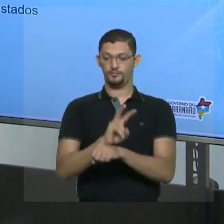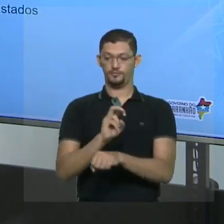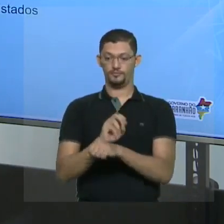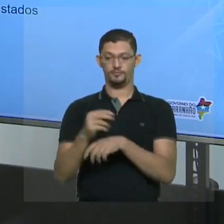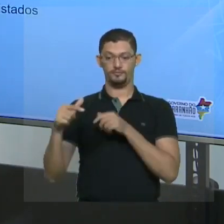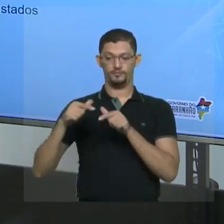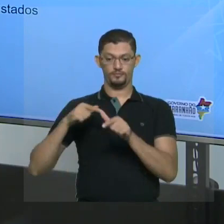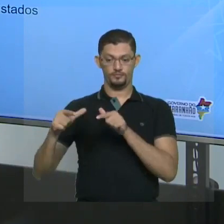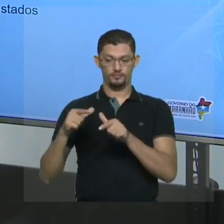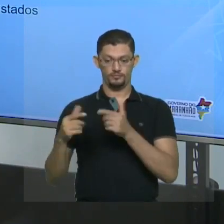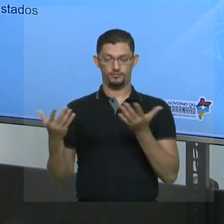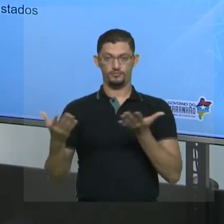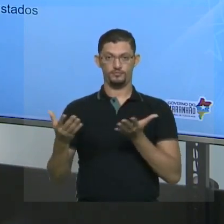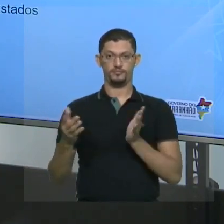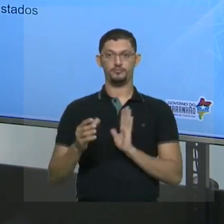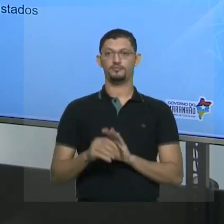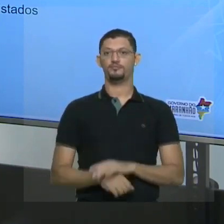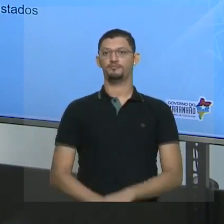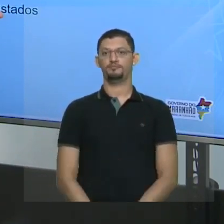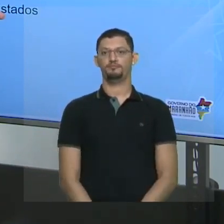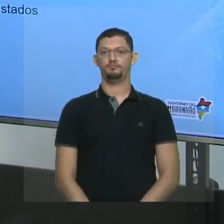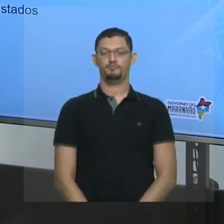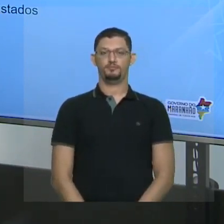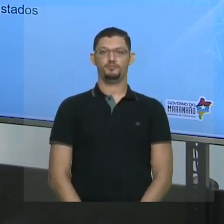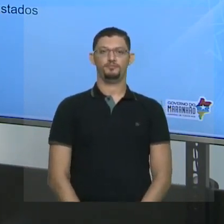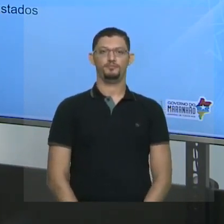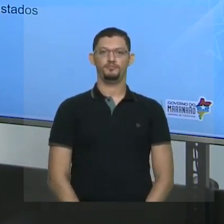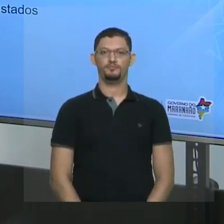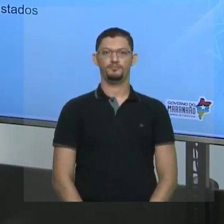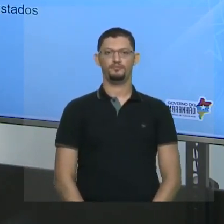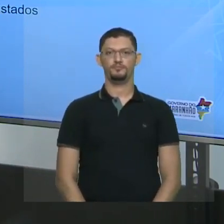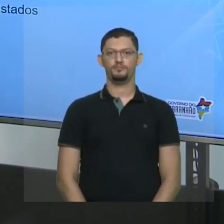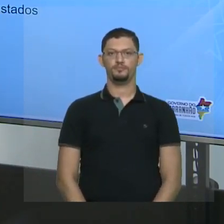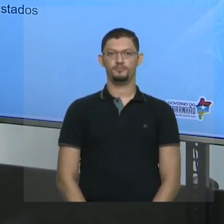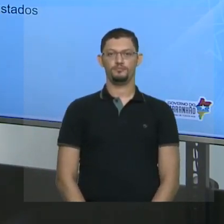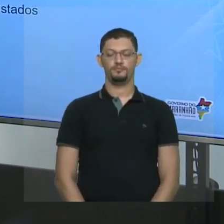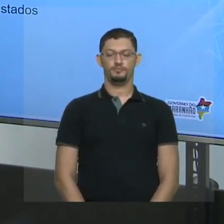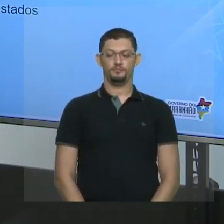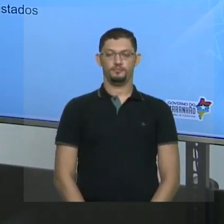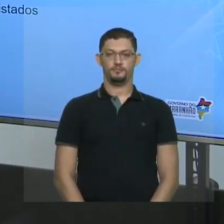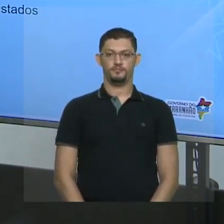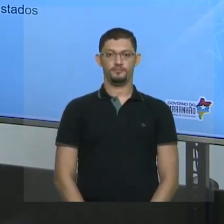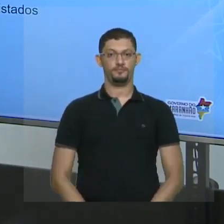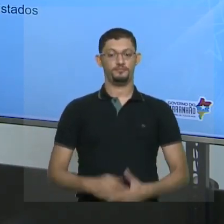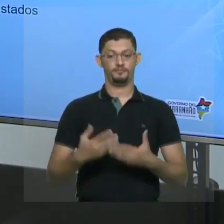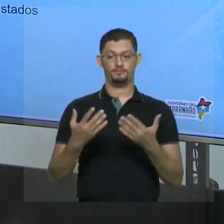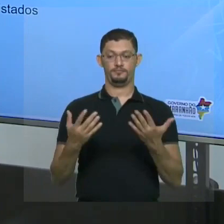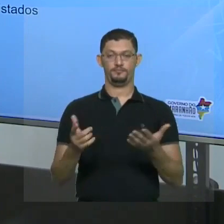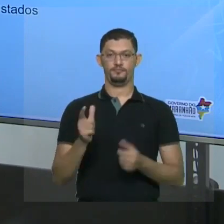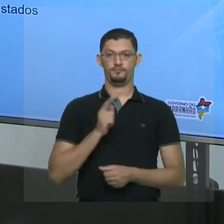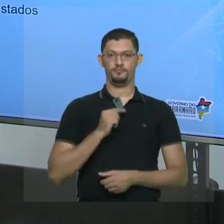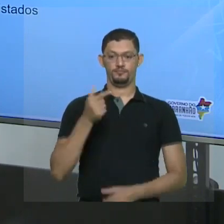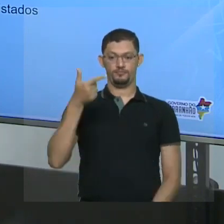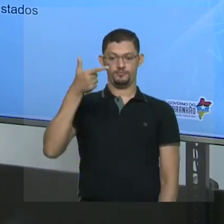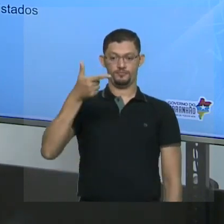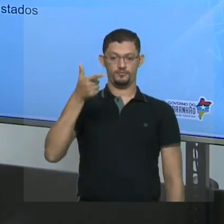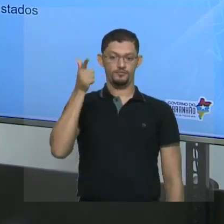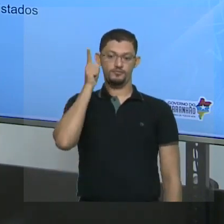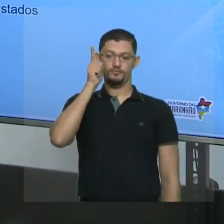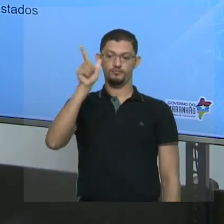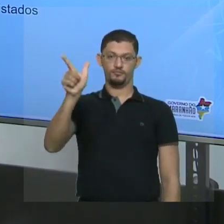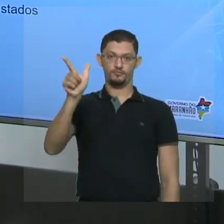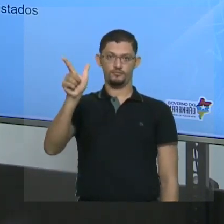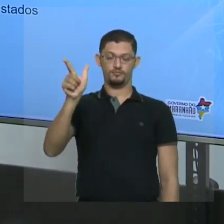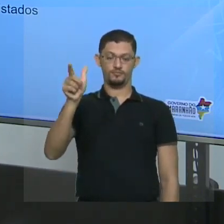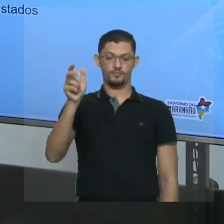entrevistados nessa relação é de 5 entre, ou melhor, entrevistados. Logo, eu tenho 2 aprovados a cada